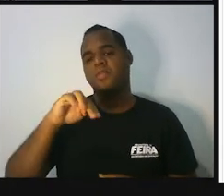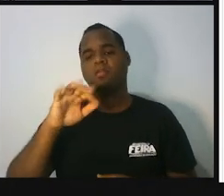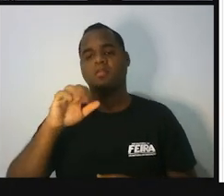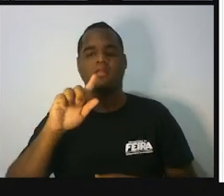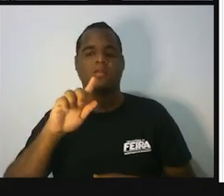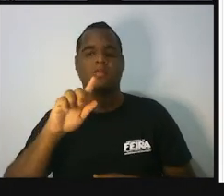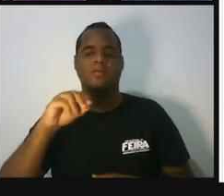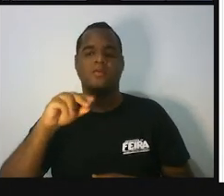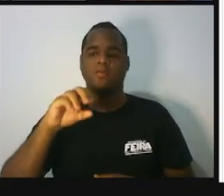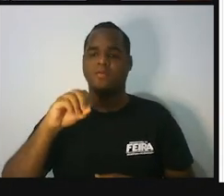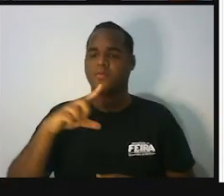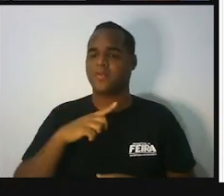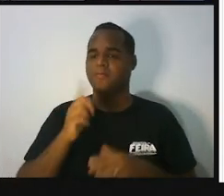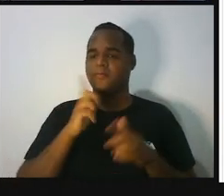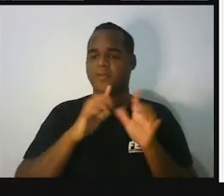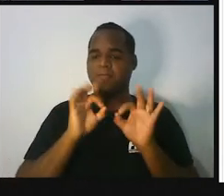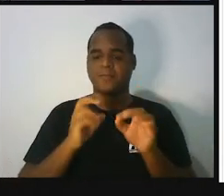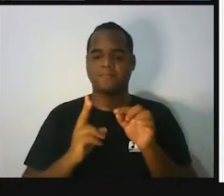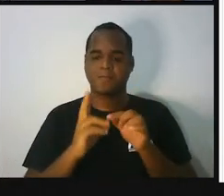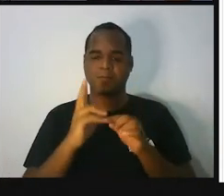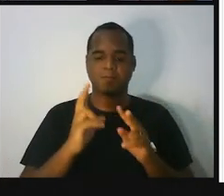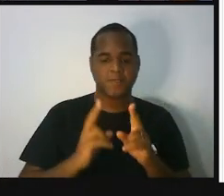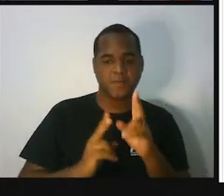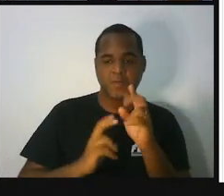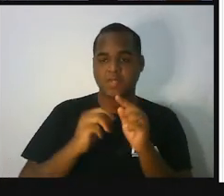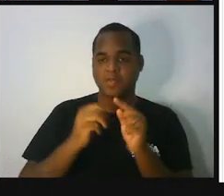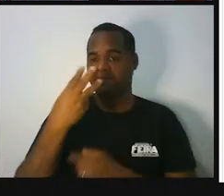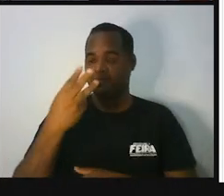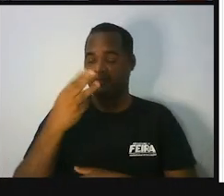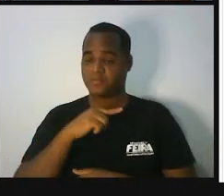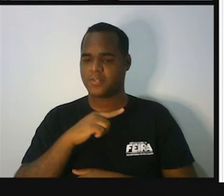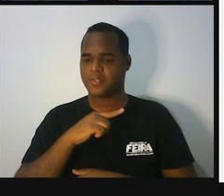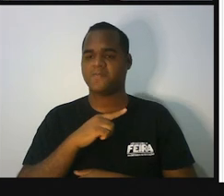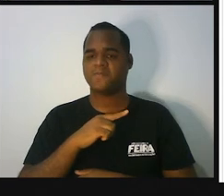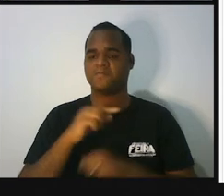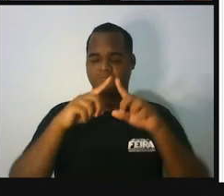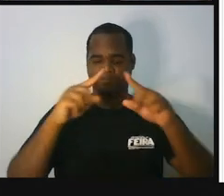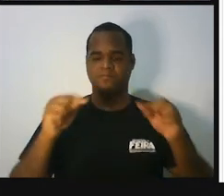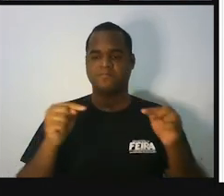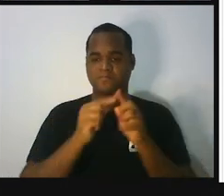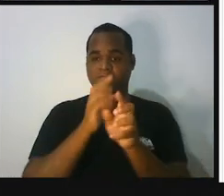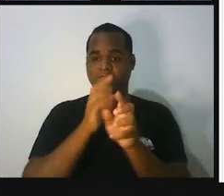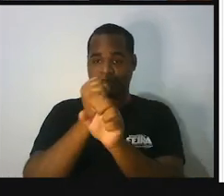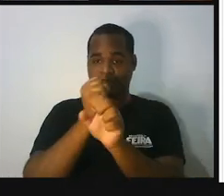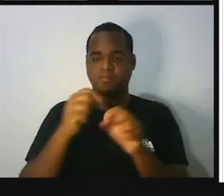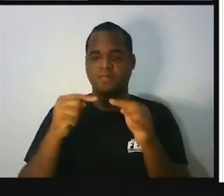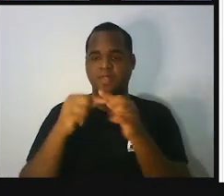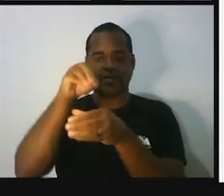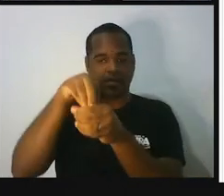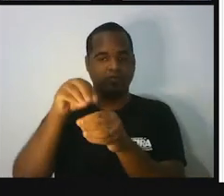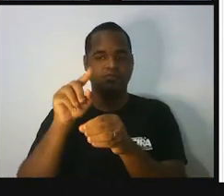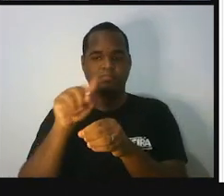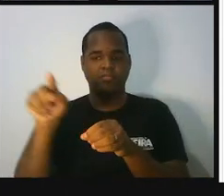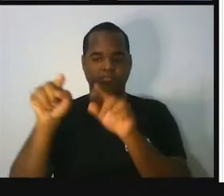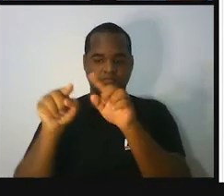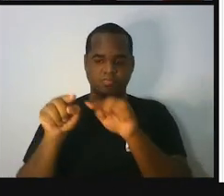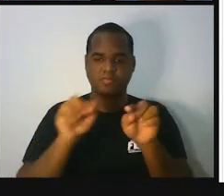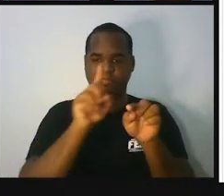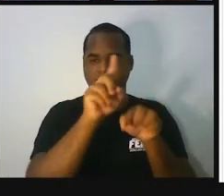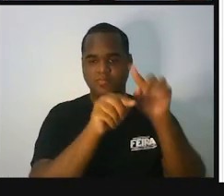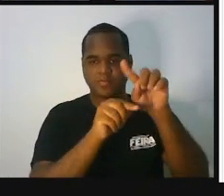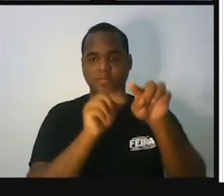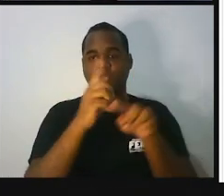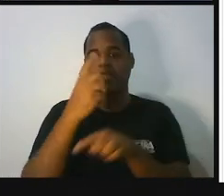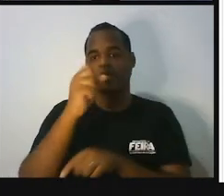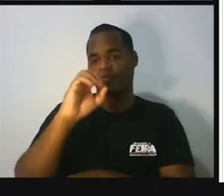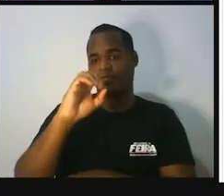pentágono, você consegue fazer um recorte de 3 triângulos. Cada triângulo tem uma soma de ângulos internos dando 180. Então,